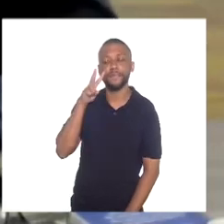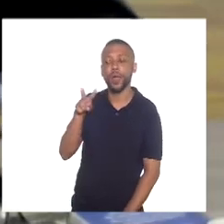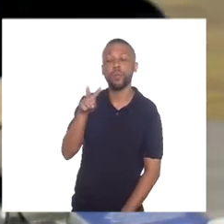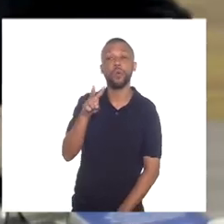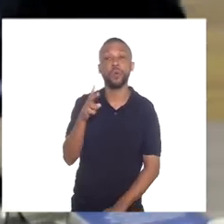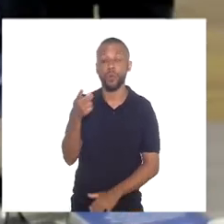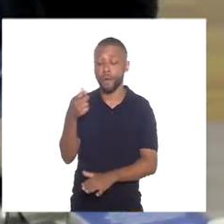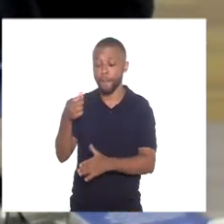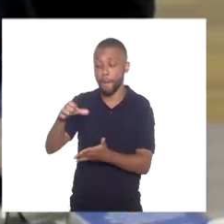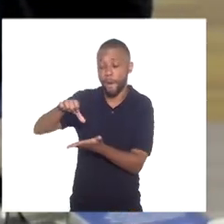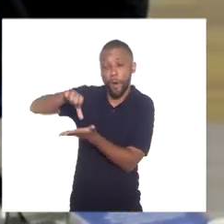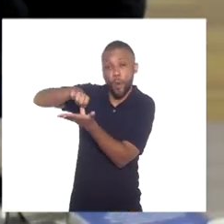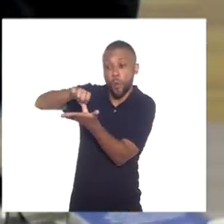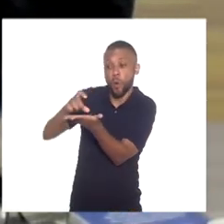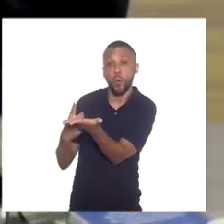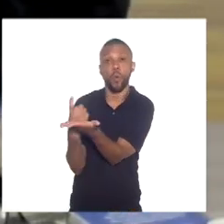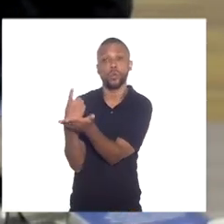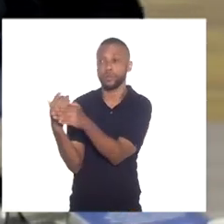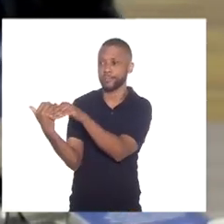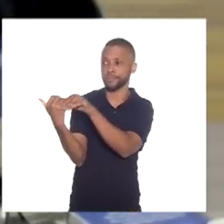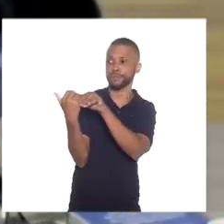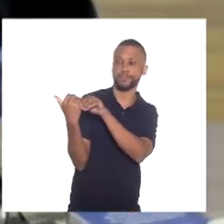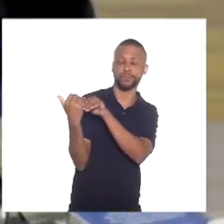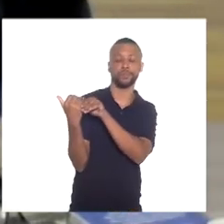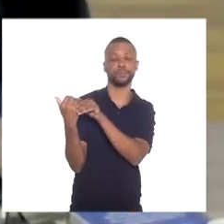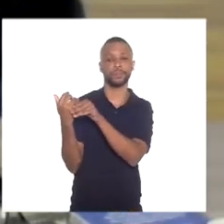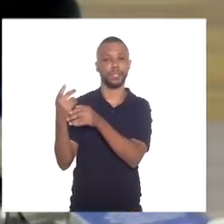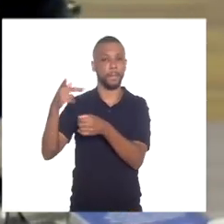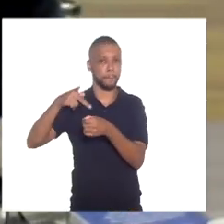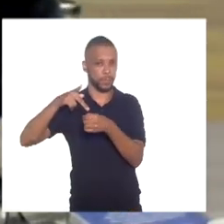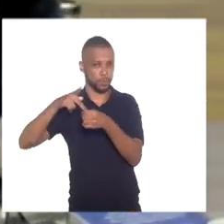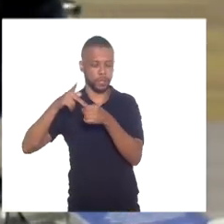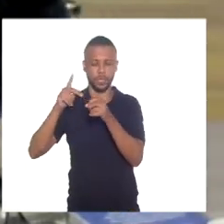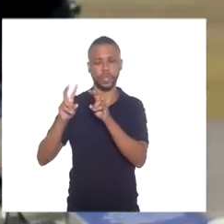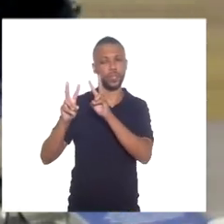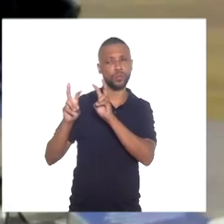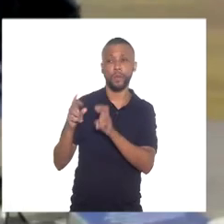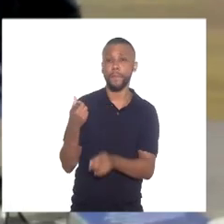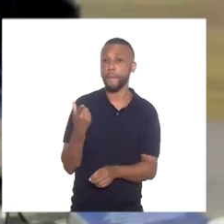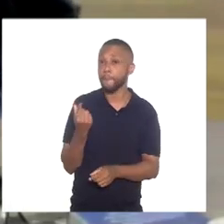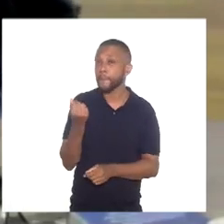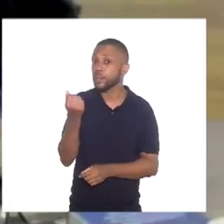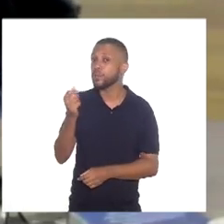em relação ao preço do gás e a disponibilidade do gás.